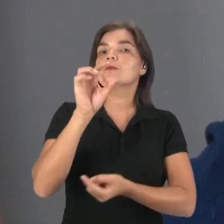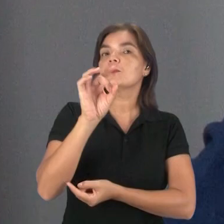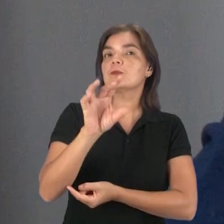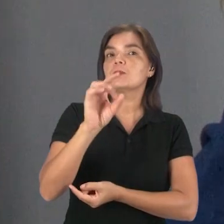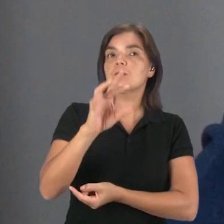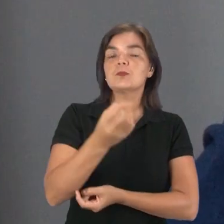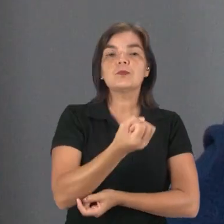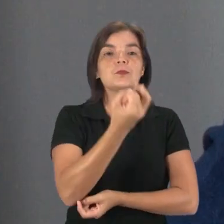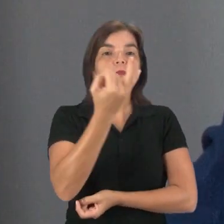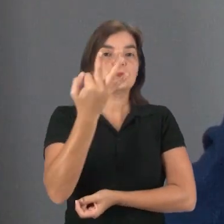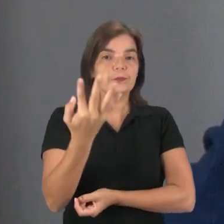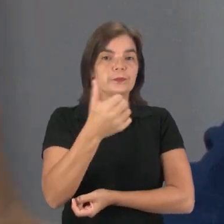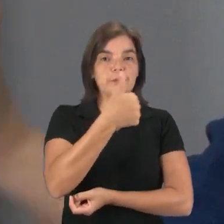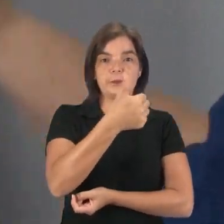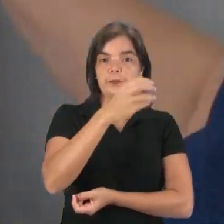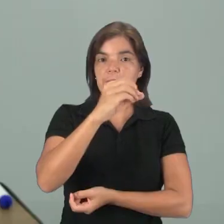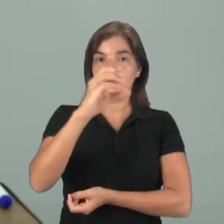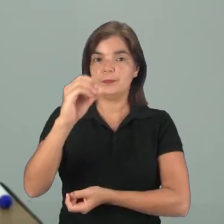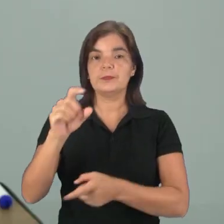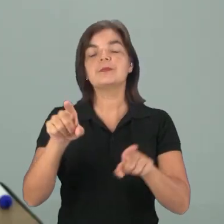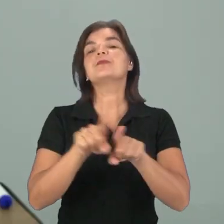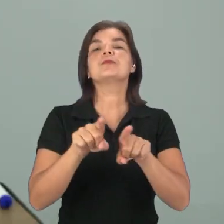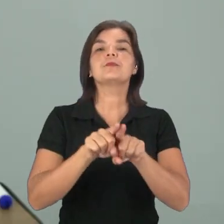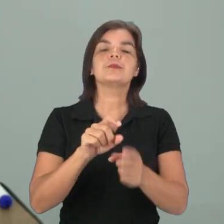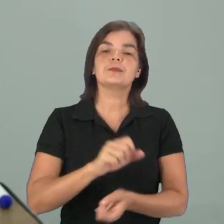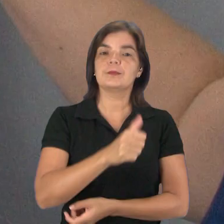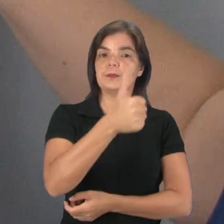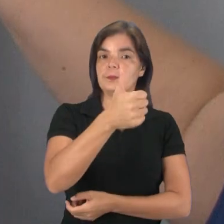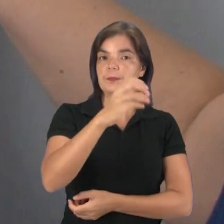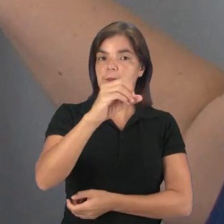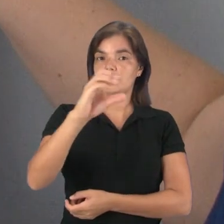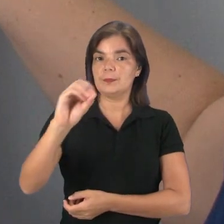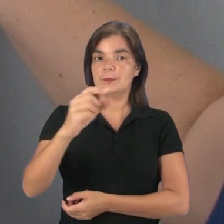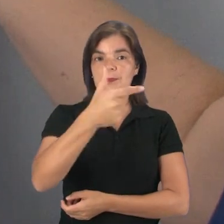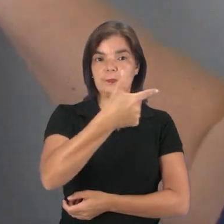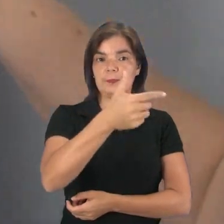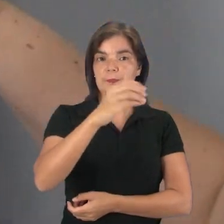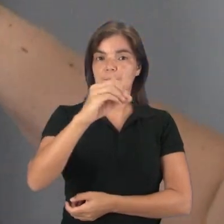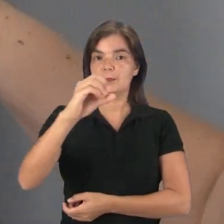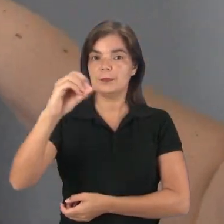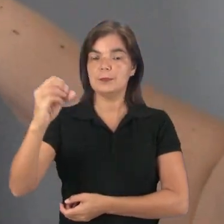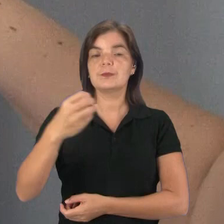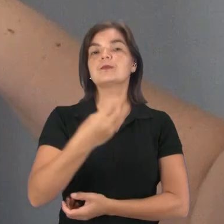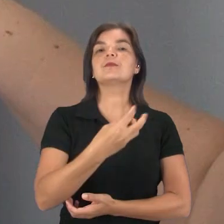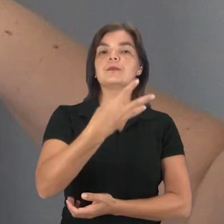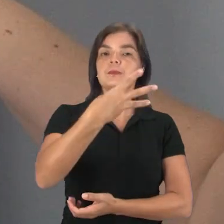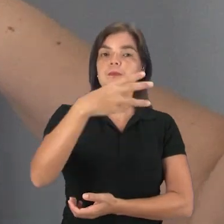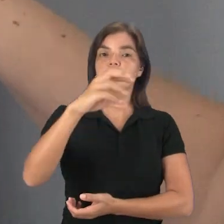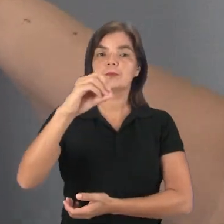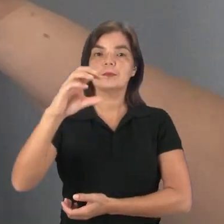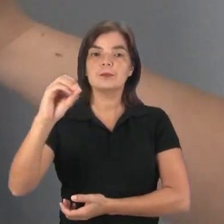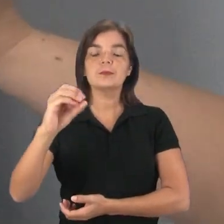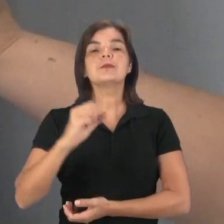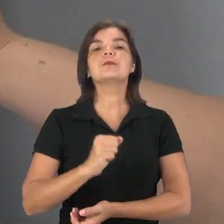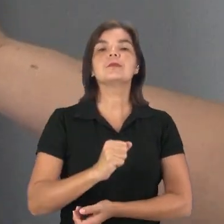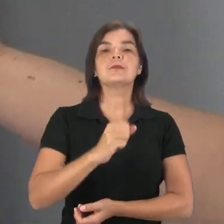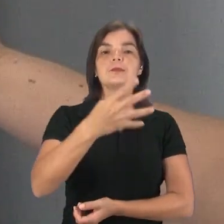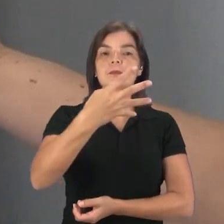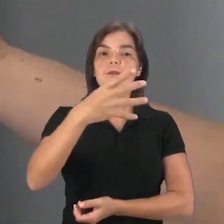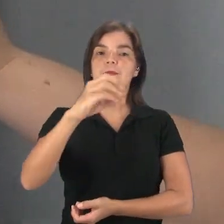só contando de 100 em 100, né? Então, nós temos 100, 200,